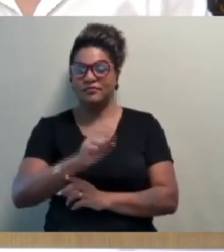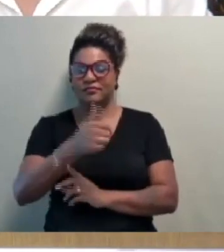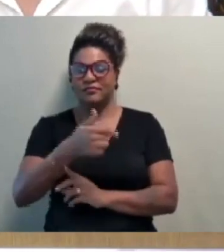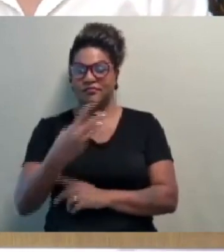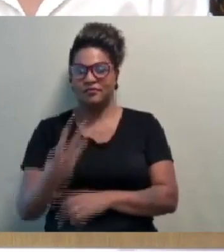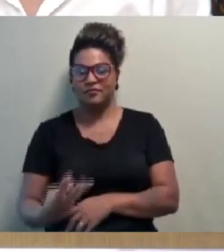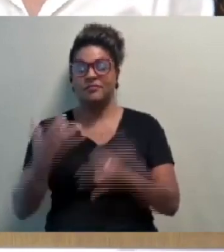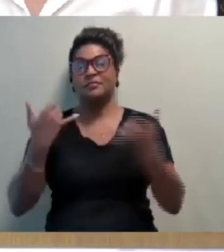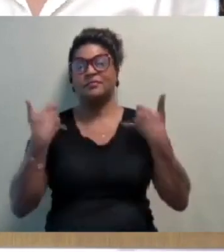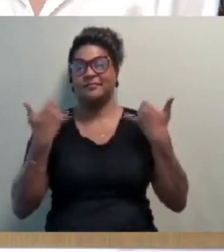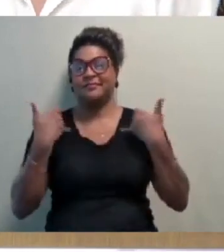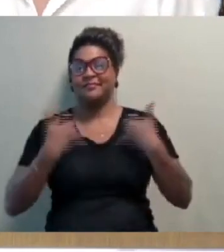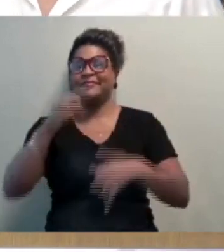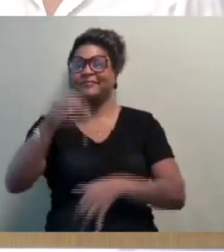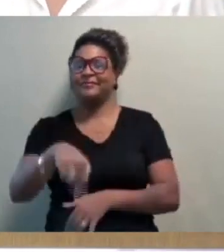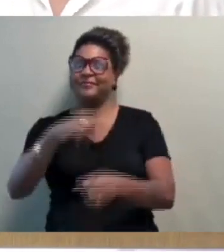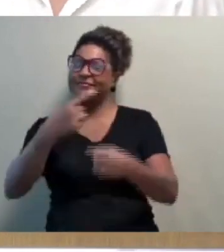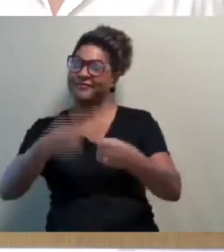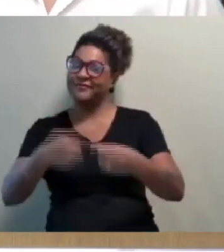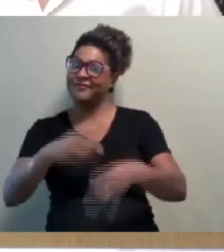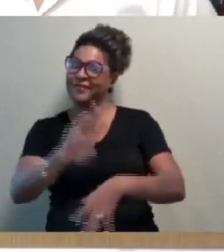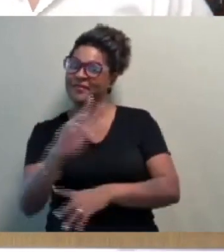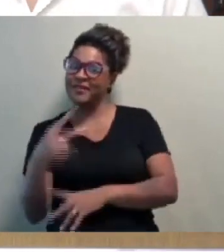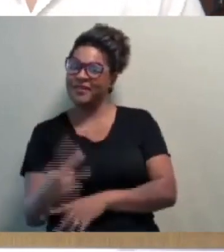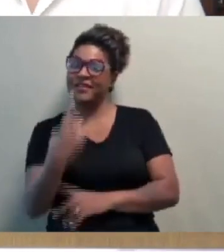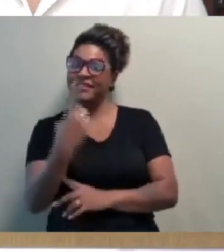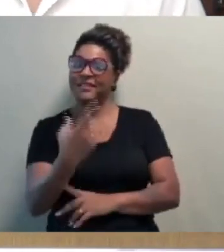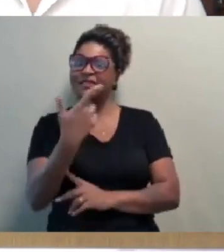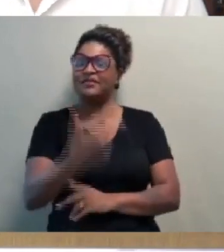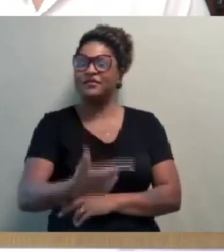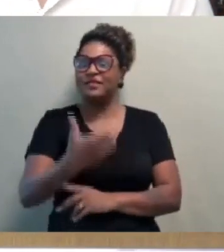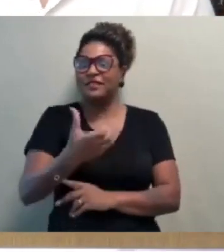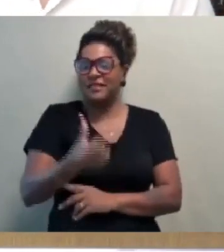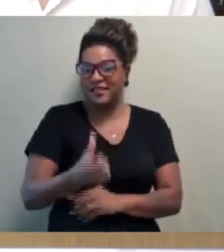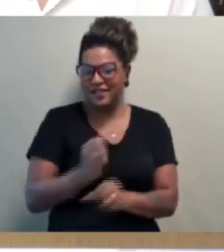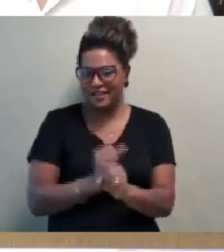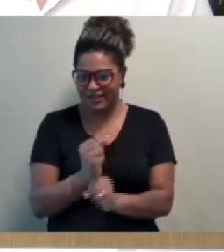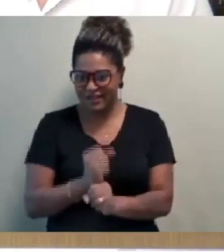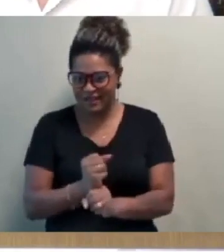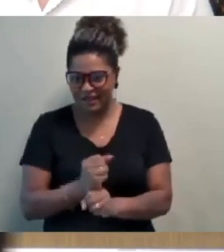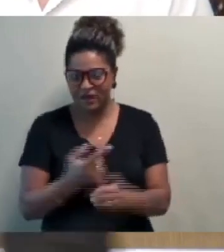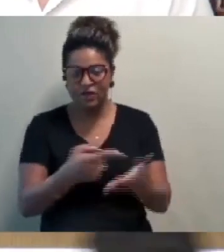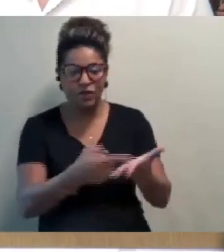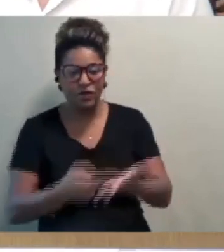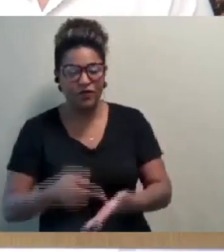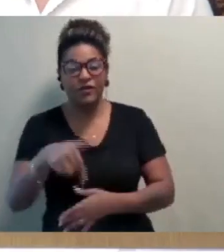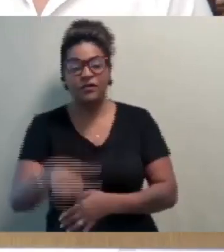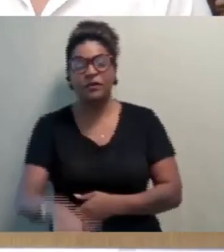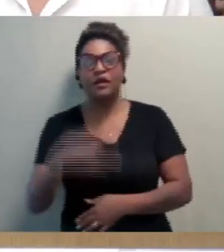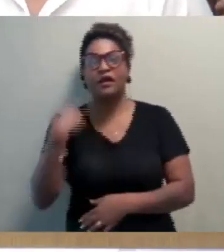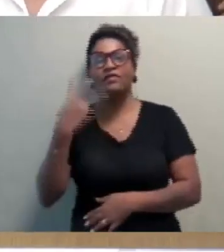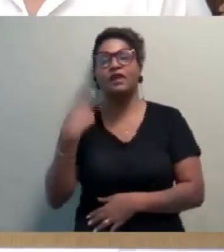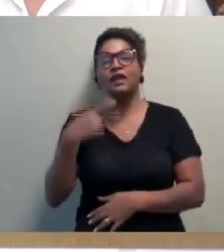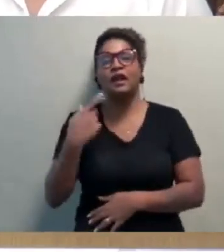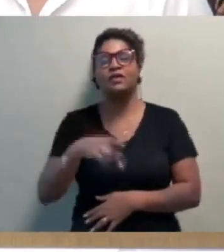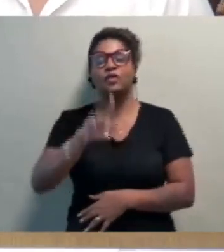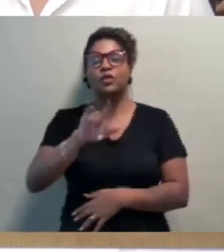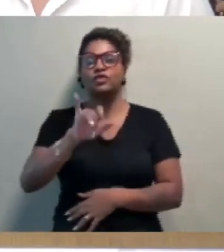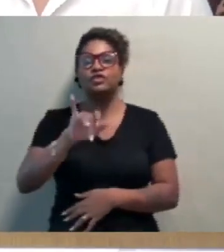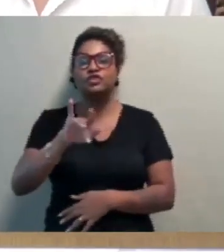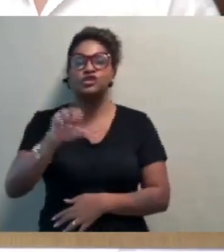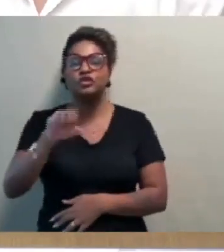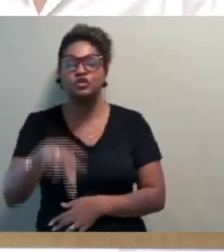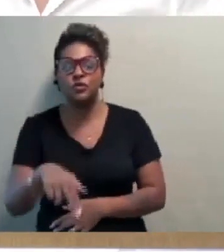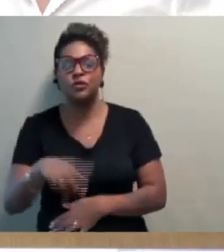126 anos de Belo Horizonte. Convido o vereador Gilson Guimarães para dar tribuna fazer a leitura de